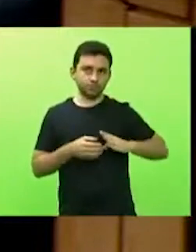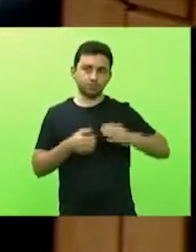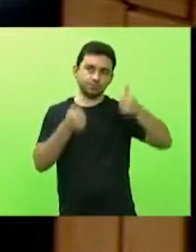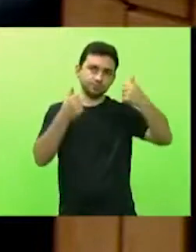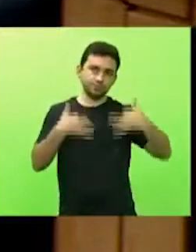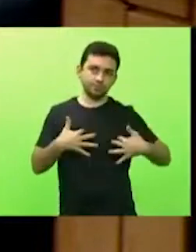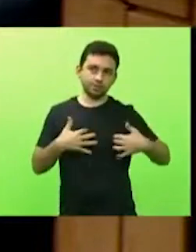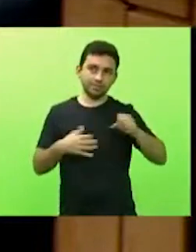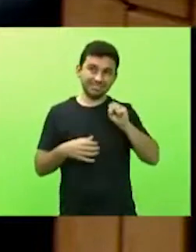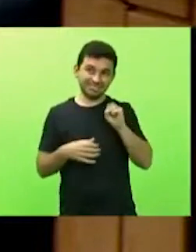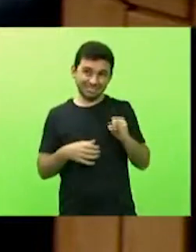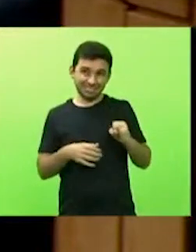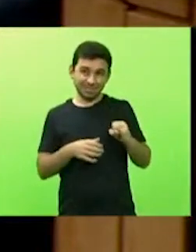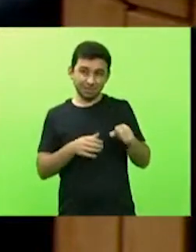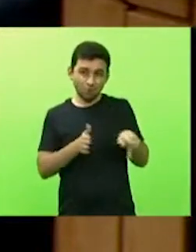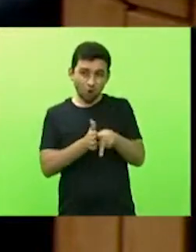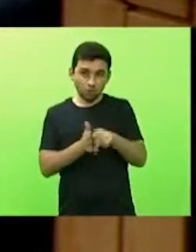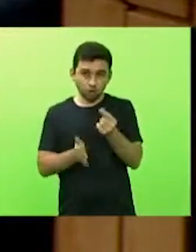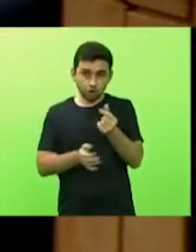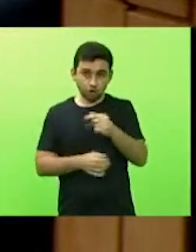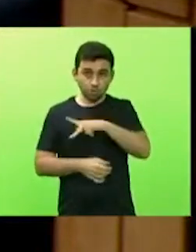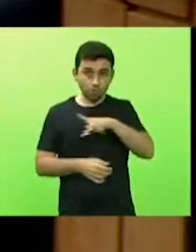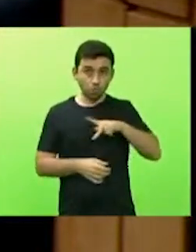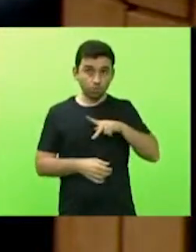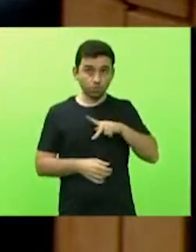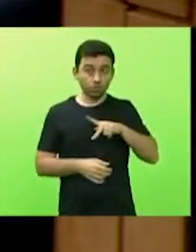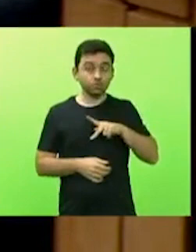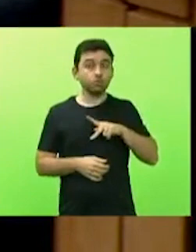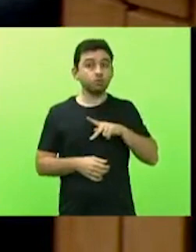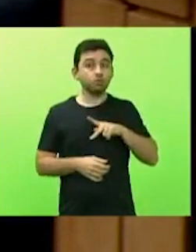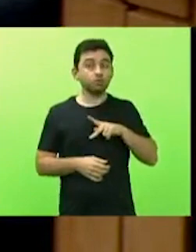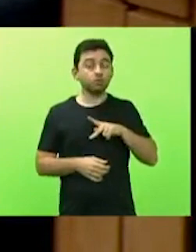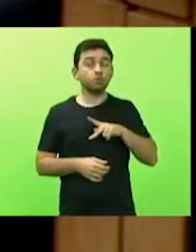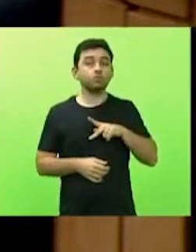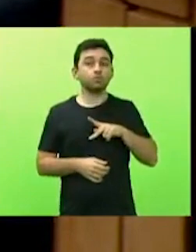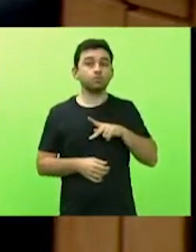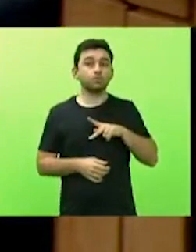verba pública, careceria de duas